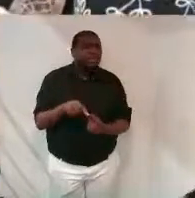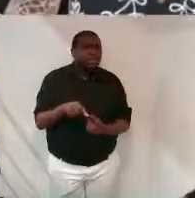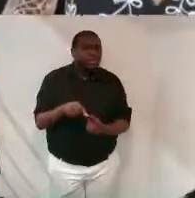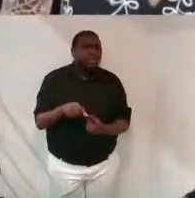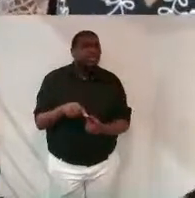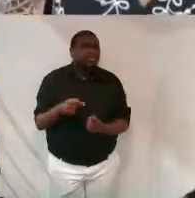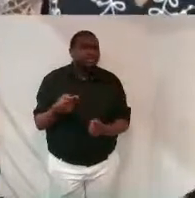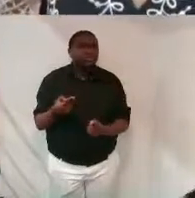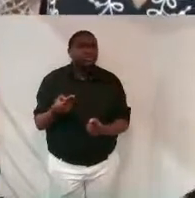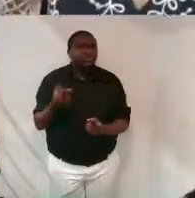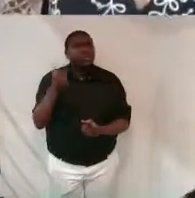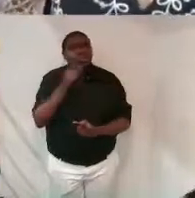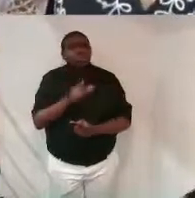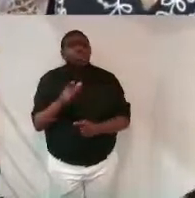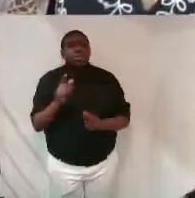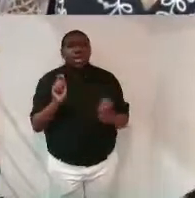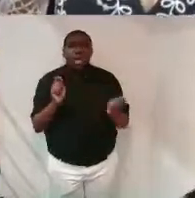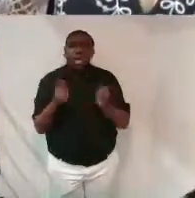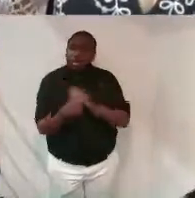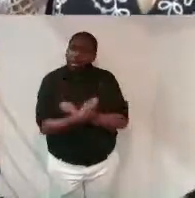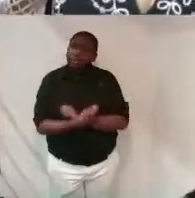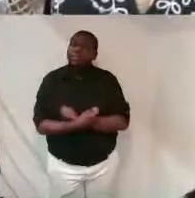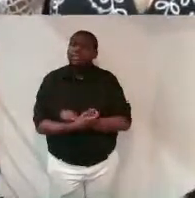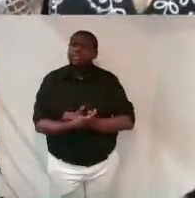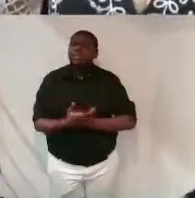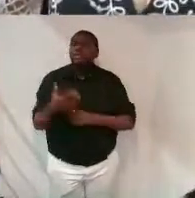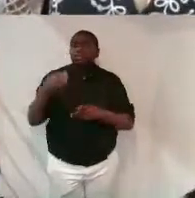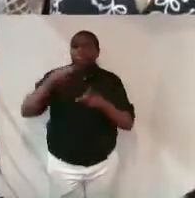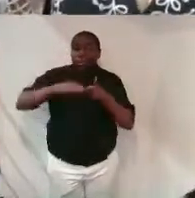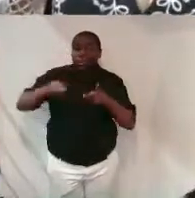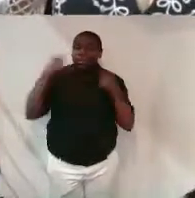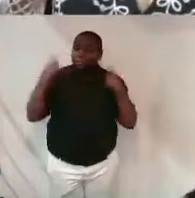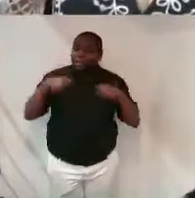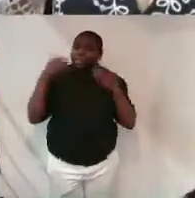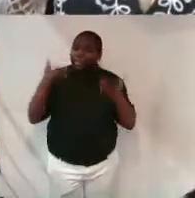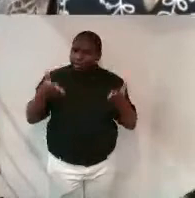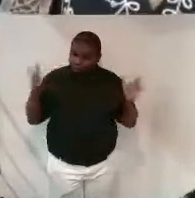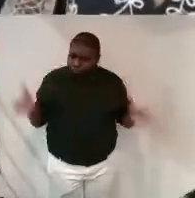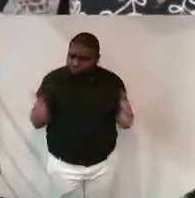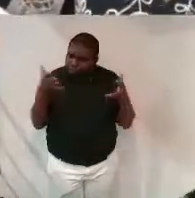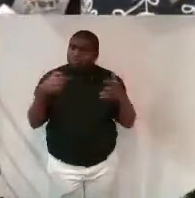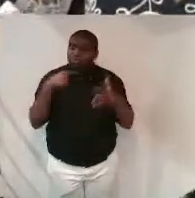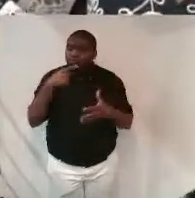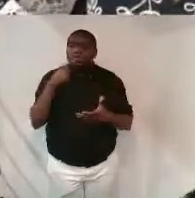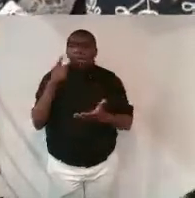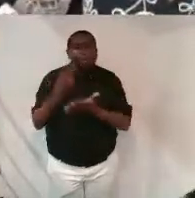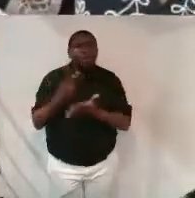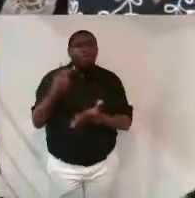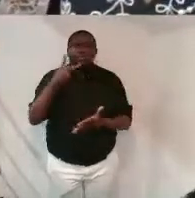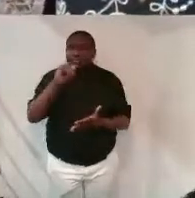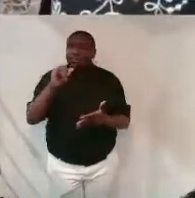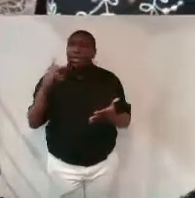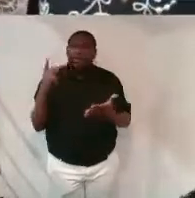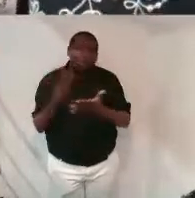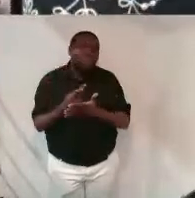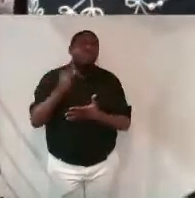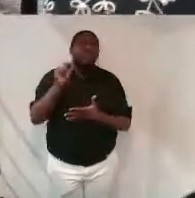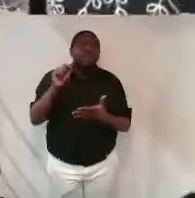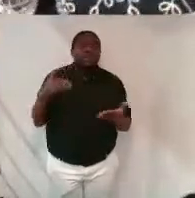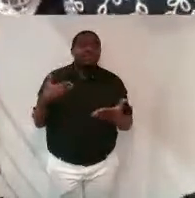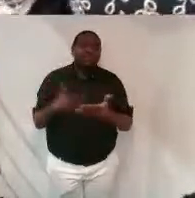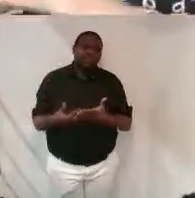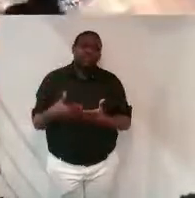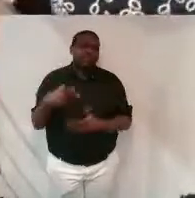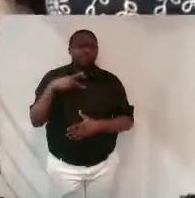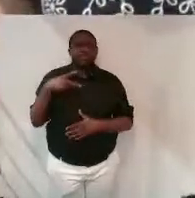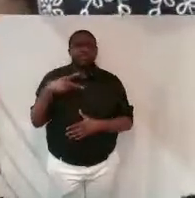da regulamentação. Se o Ministério Público não levantar essa bandeira, isso não acontecerá, a privatização vai acontecer, nós já